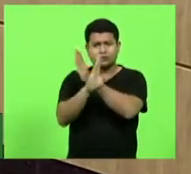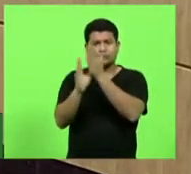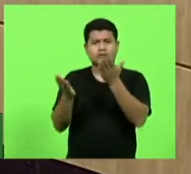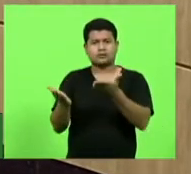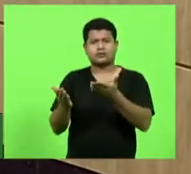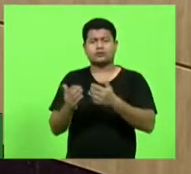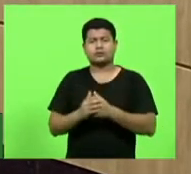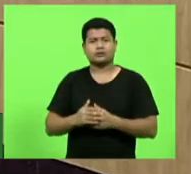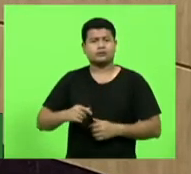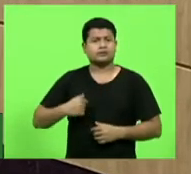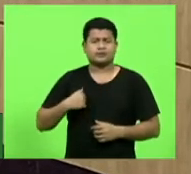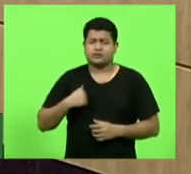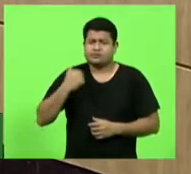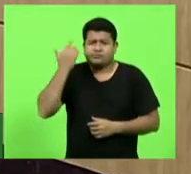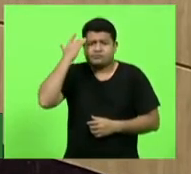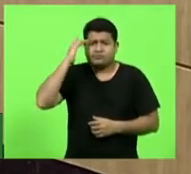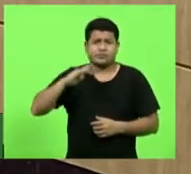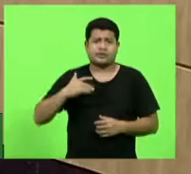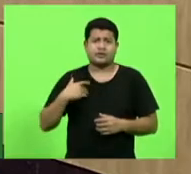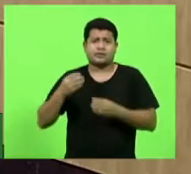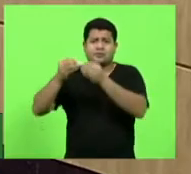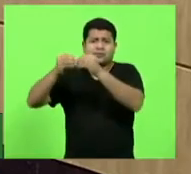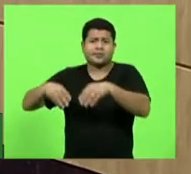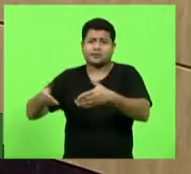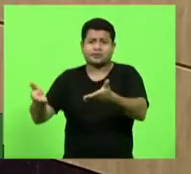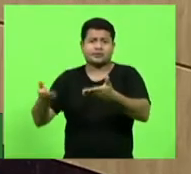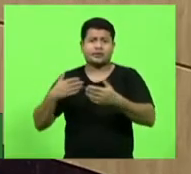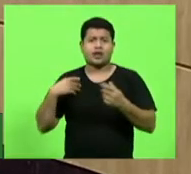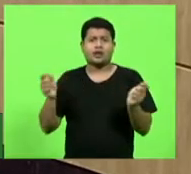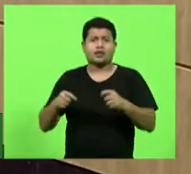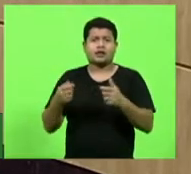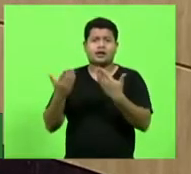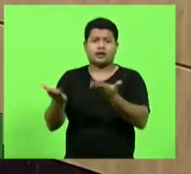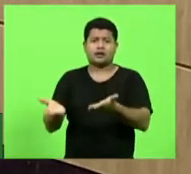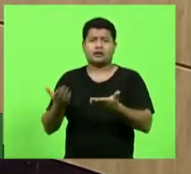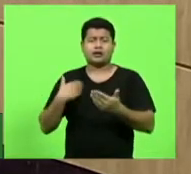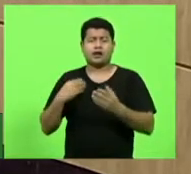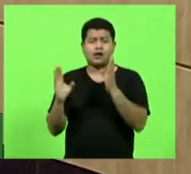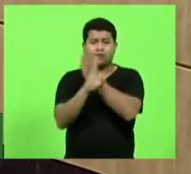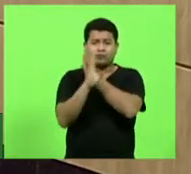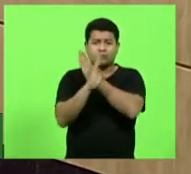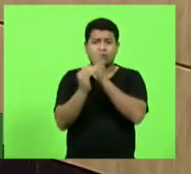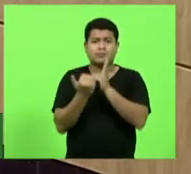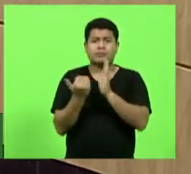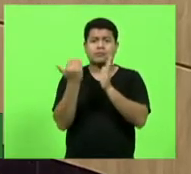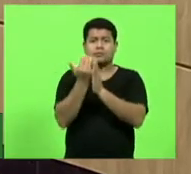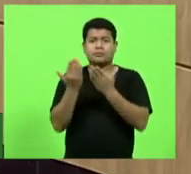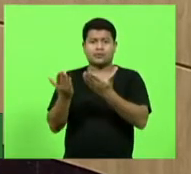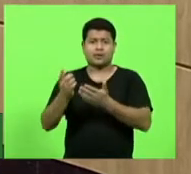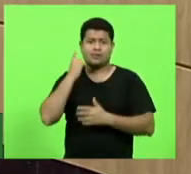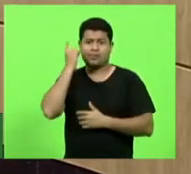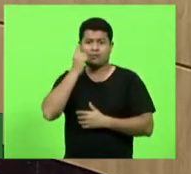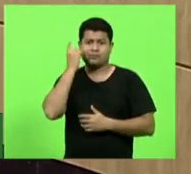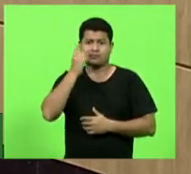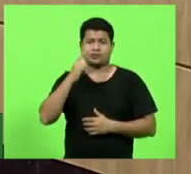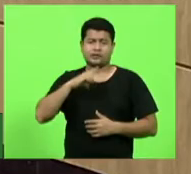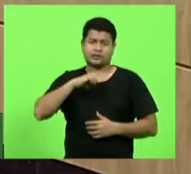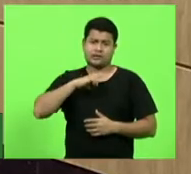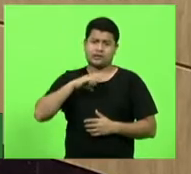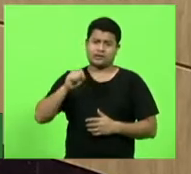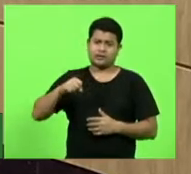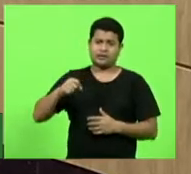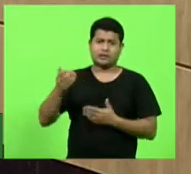qual pode ser o óbvio, o prejuízo, a mais investigação. o deputado tem, sim,